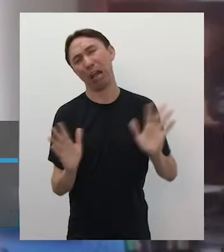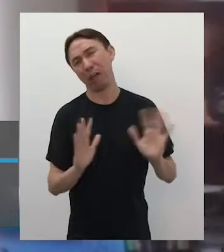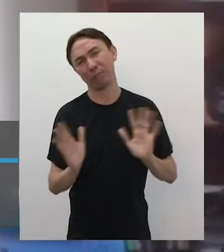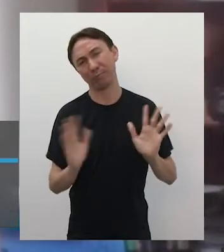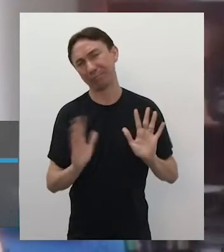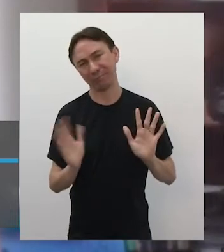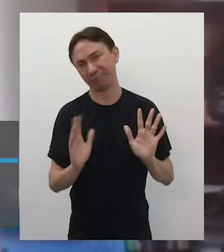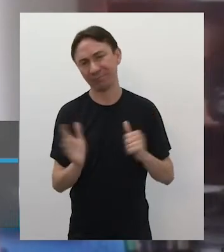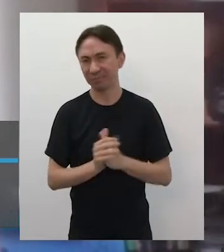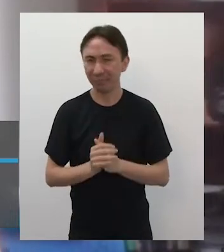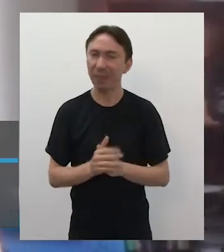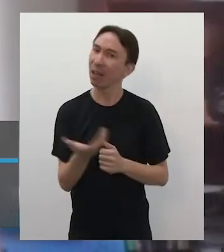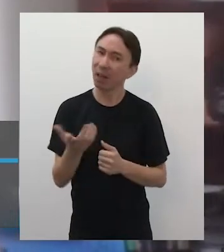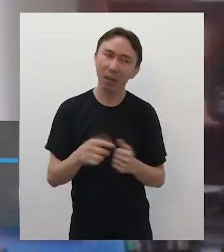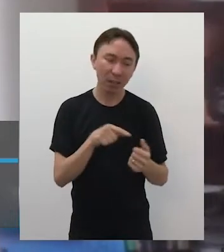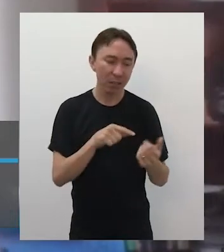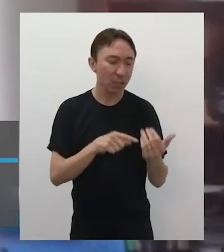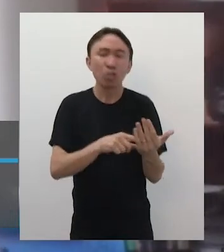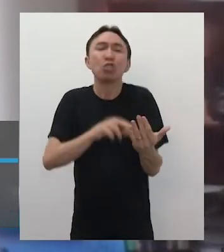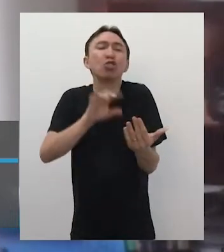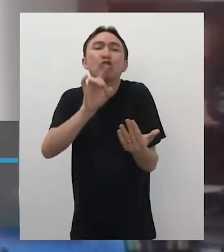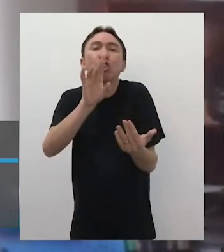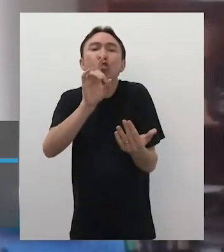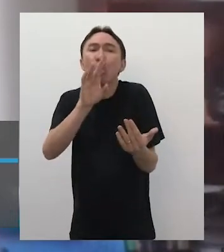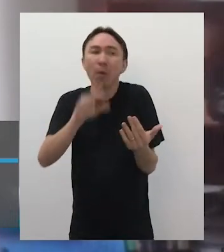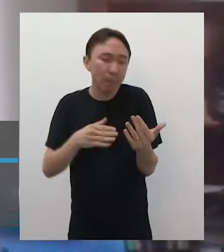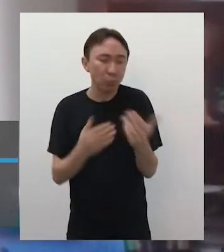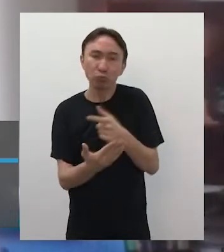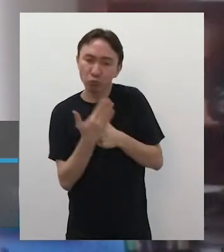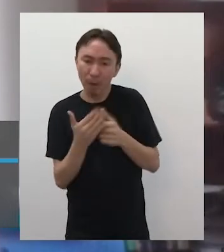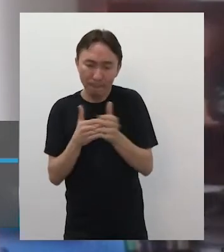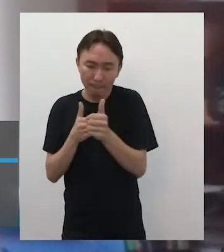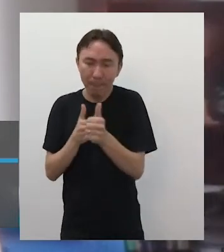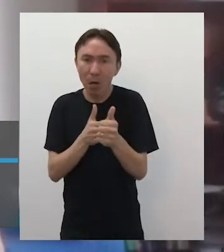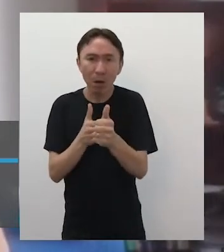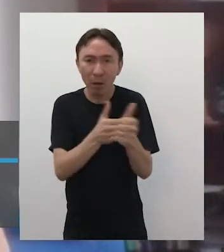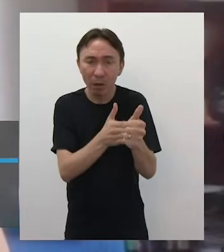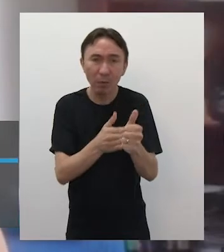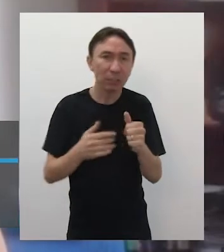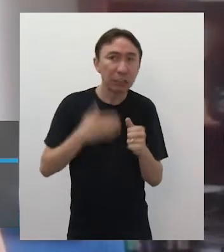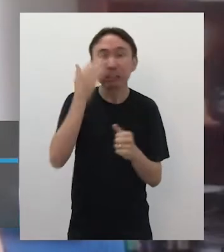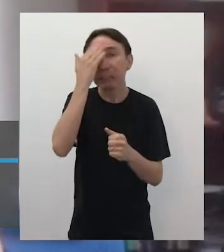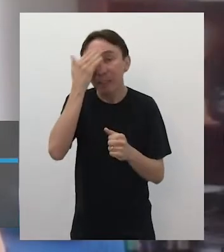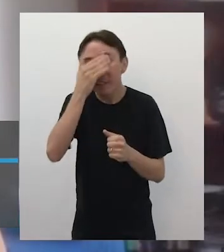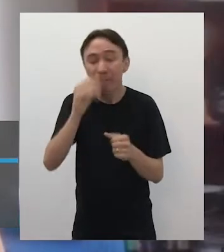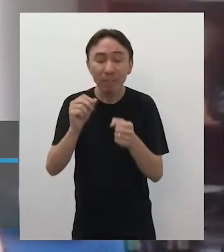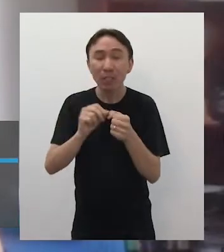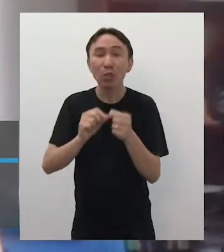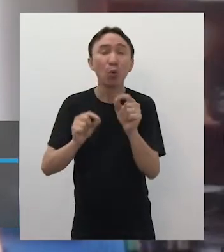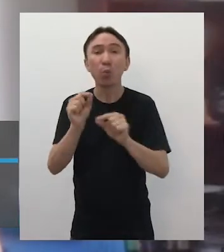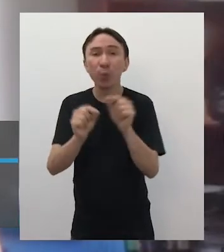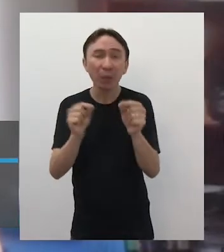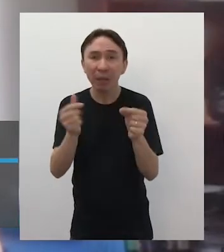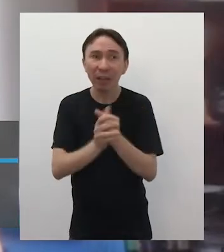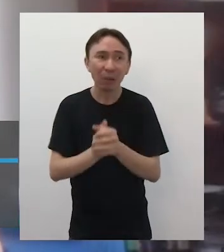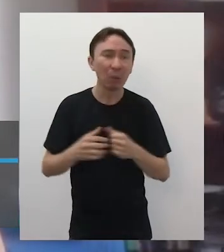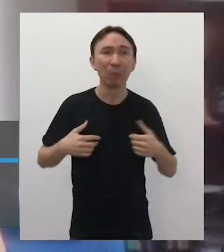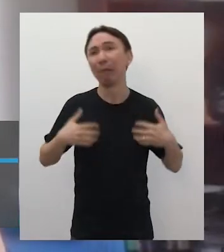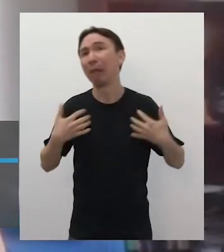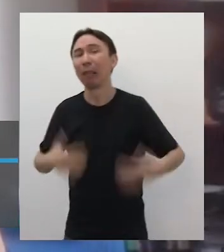essas divisões também ajudam a gente a lidar com isso, né? Mas é sempre importante, acho que, ressaltar